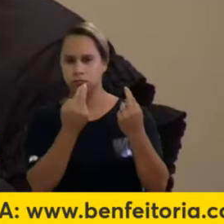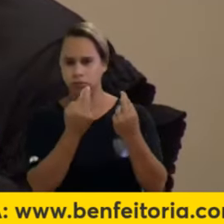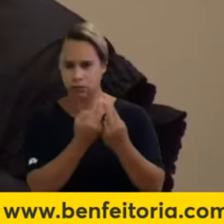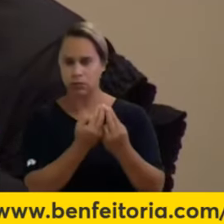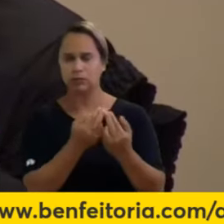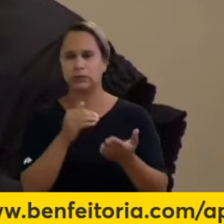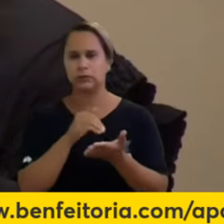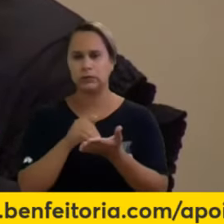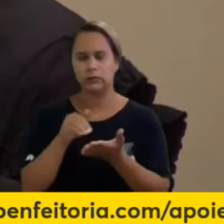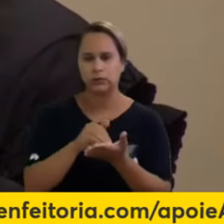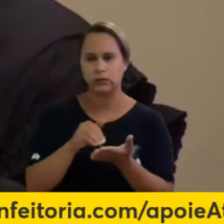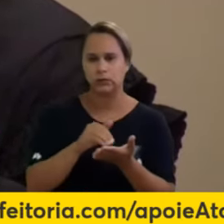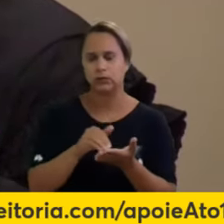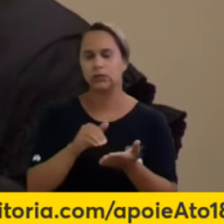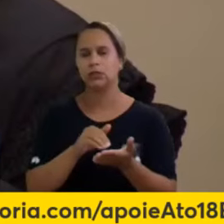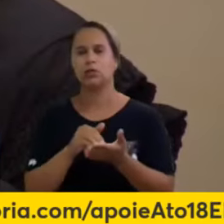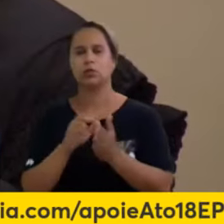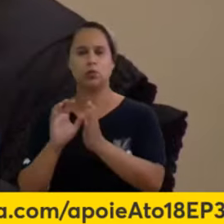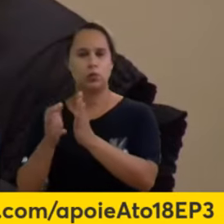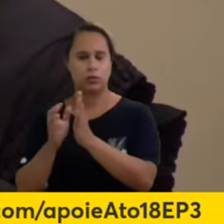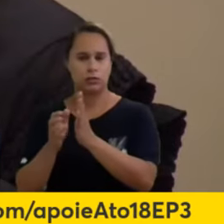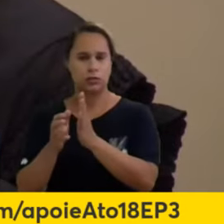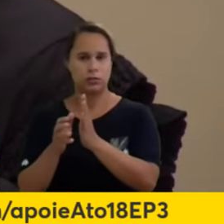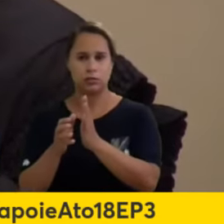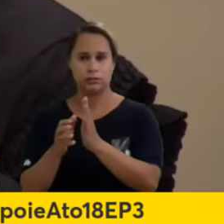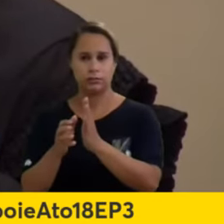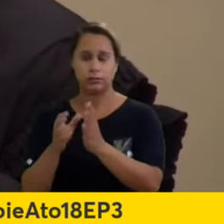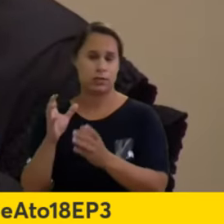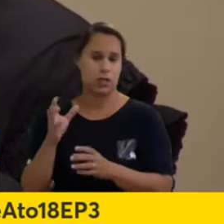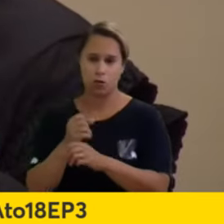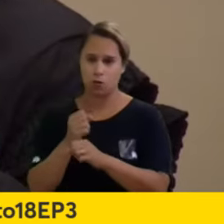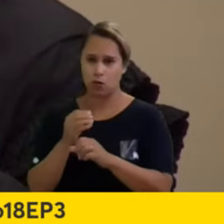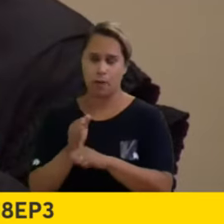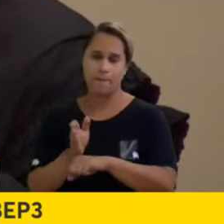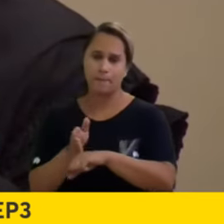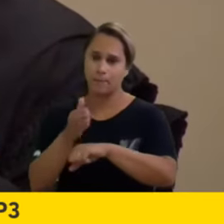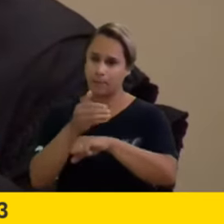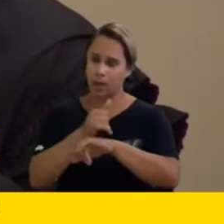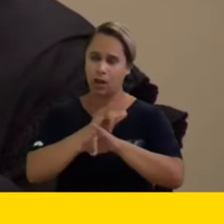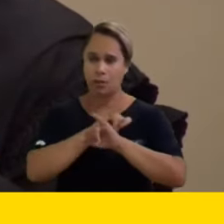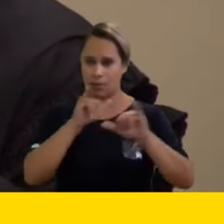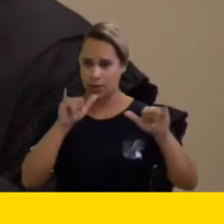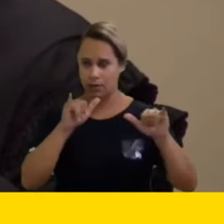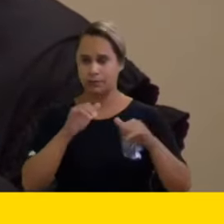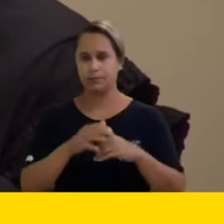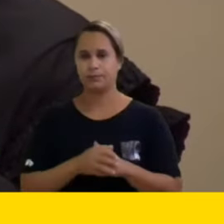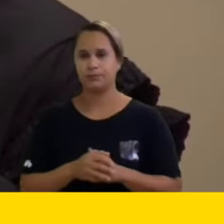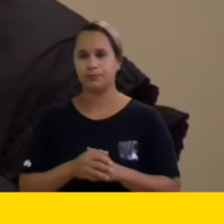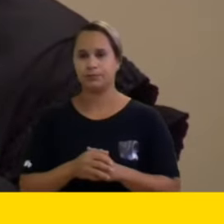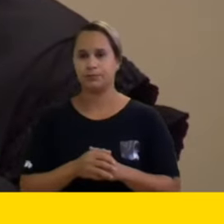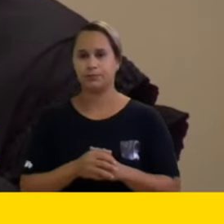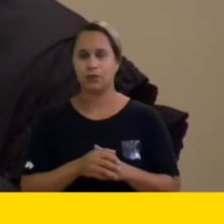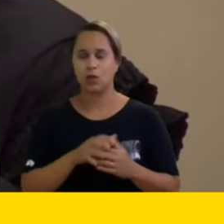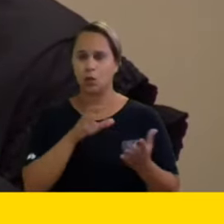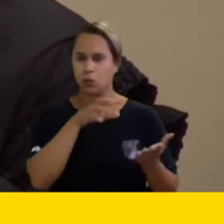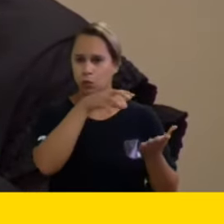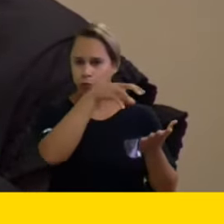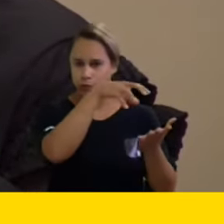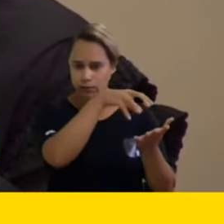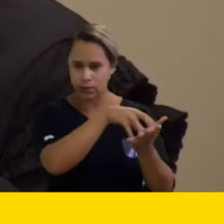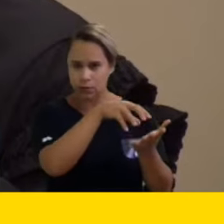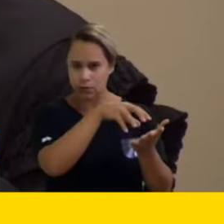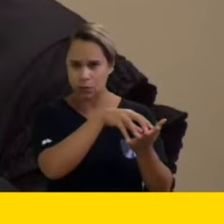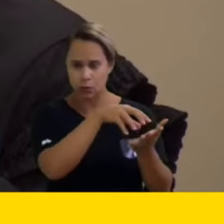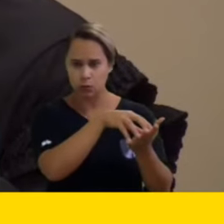podemos não deve ser computadas como sendro de pré-campanha locação do Centro de Convenções para evento de filiação